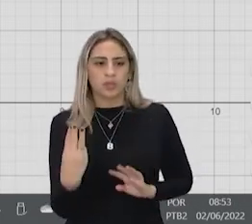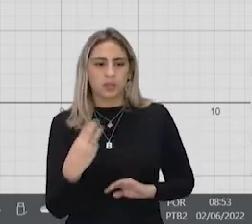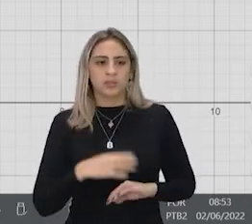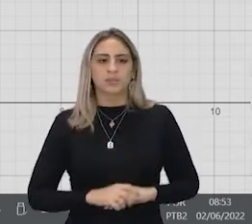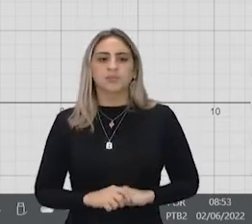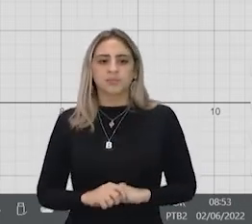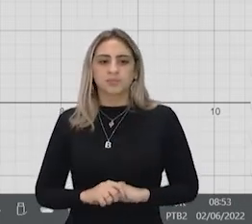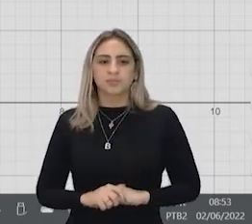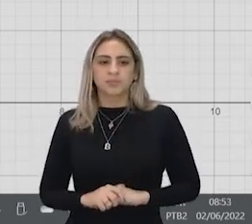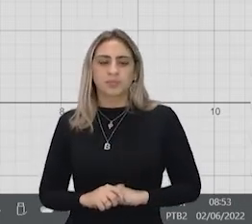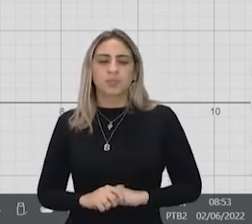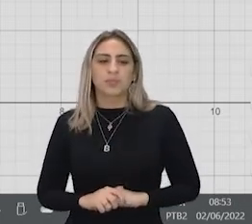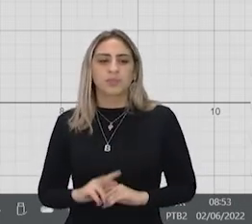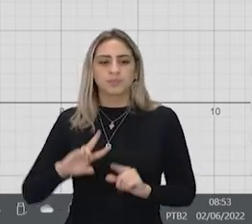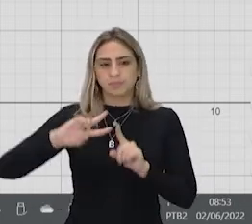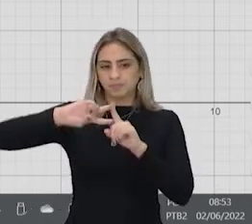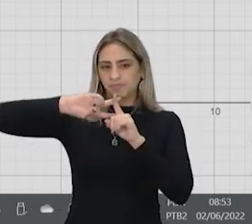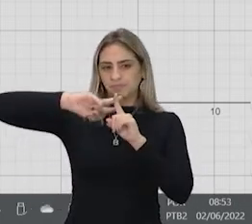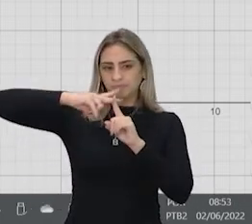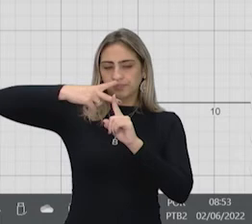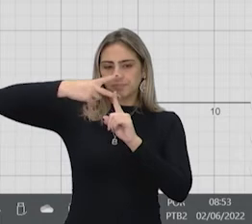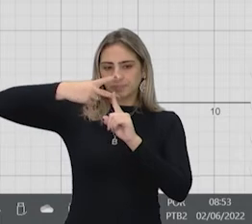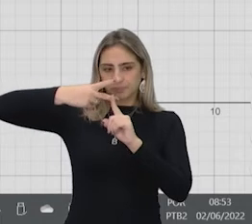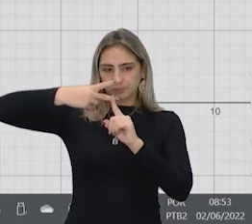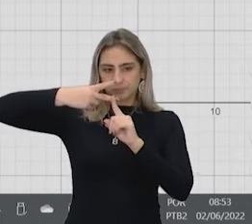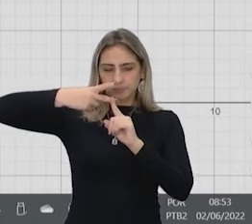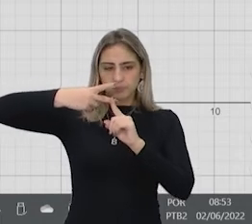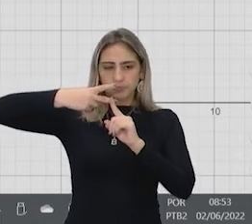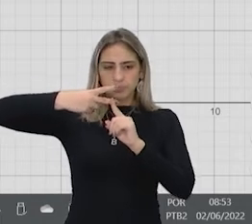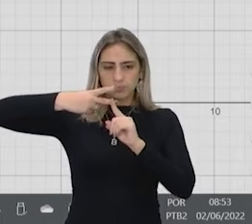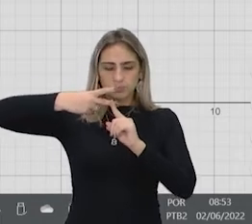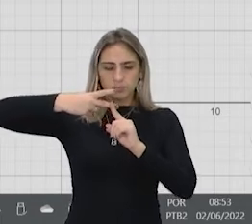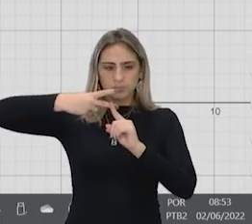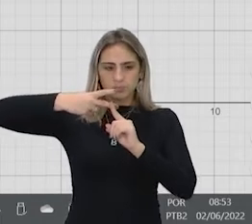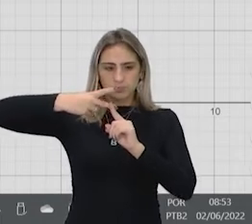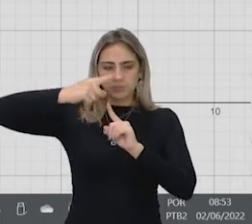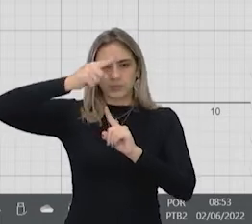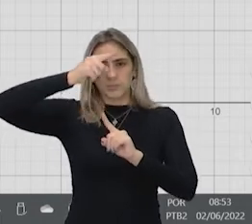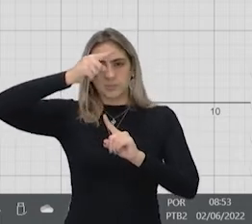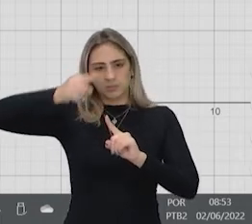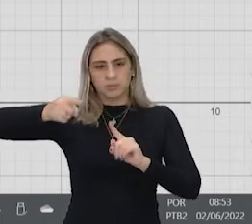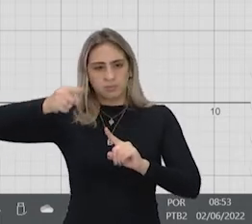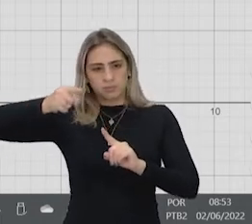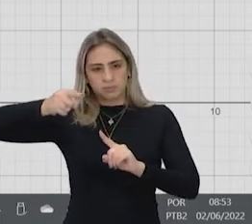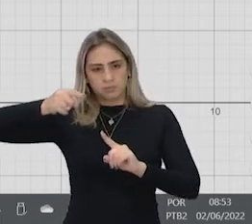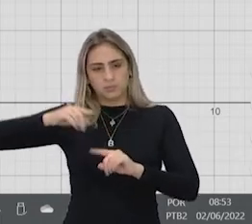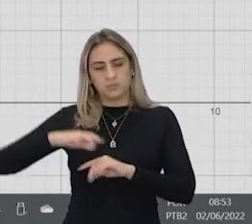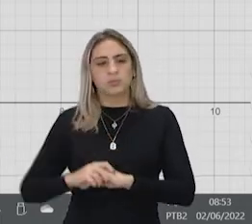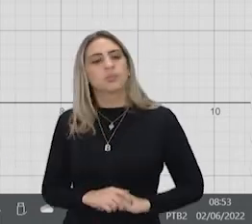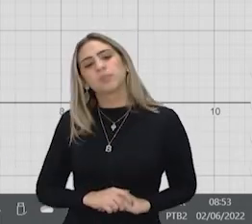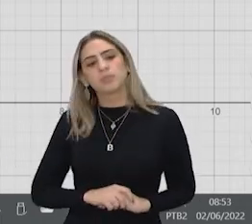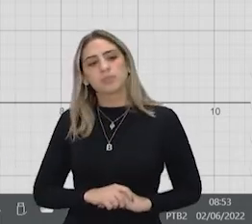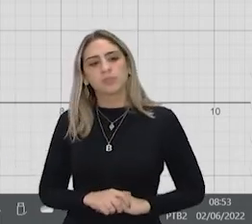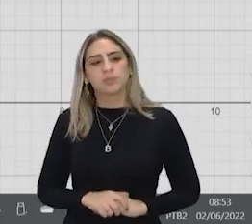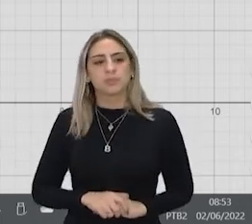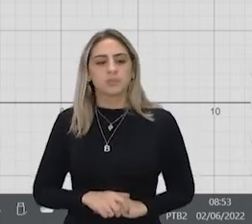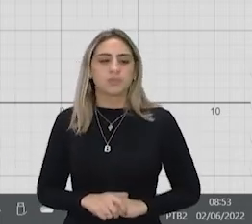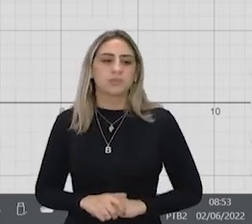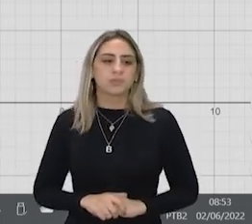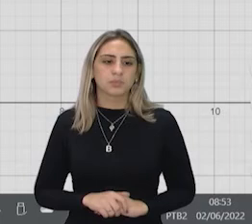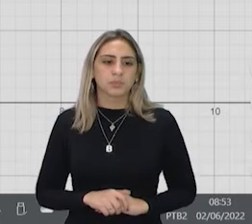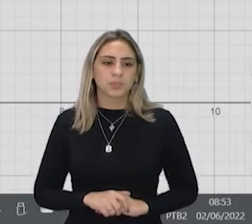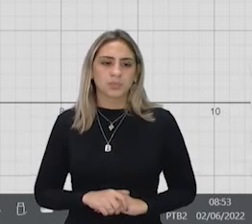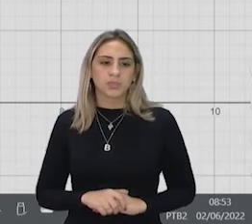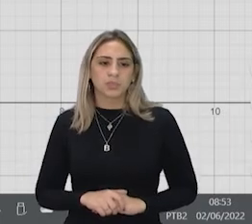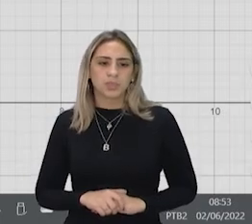1,03 e o elevado, né, porque é expoente, você vai usar o circunflexo, elevado a um tempo t, tá certo?